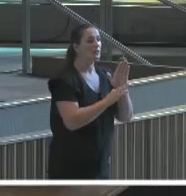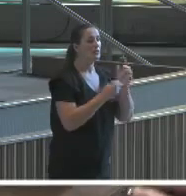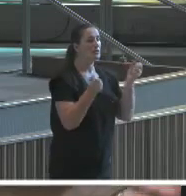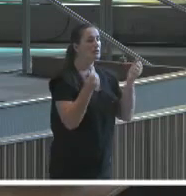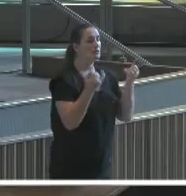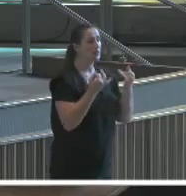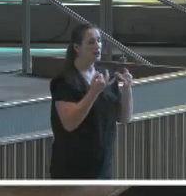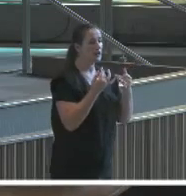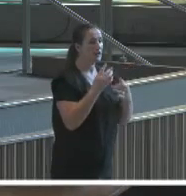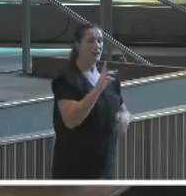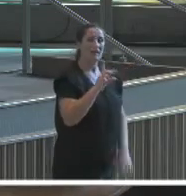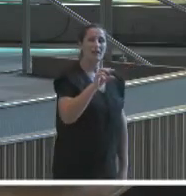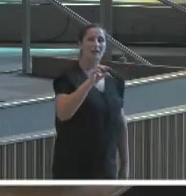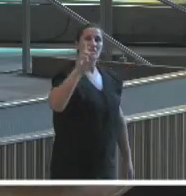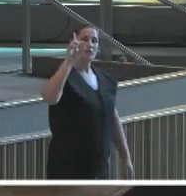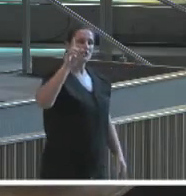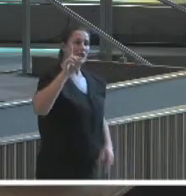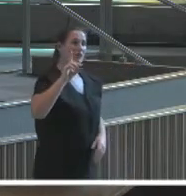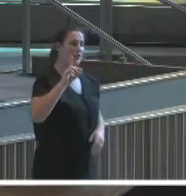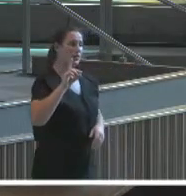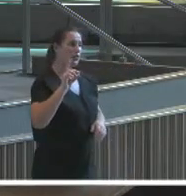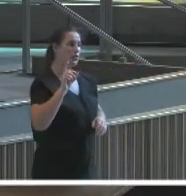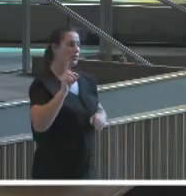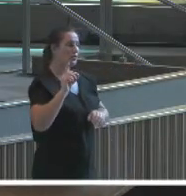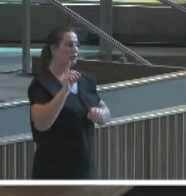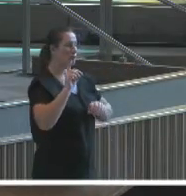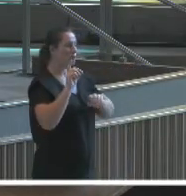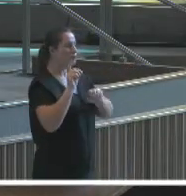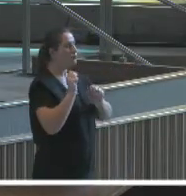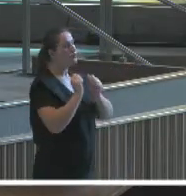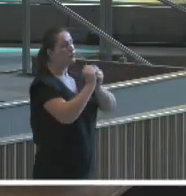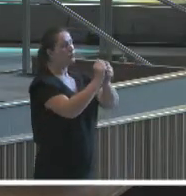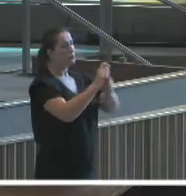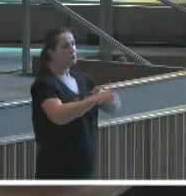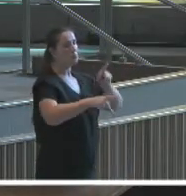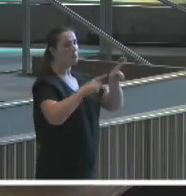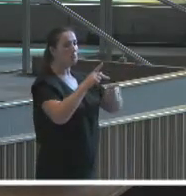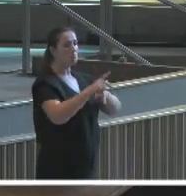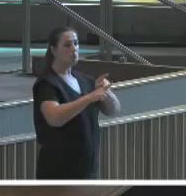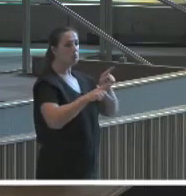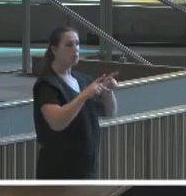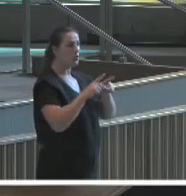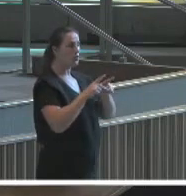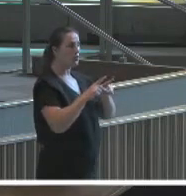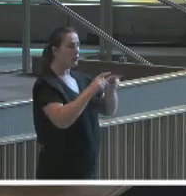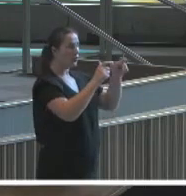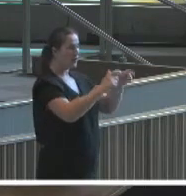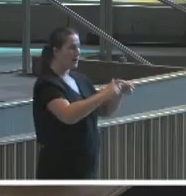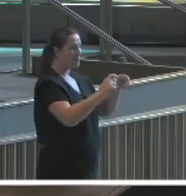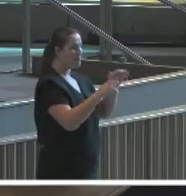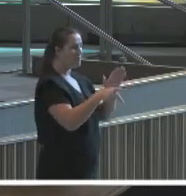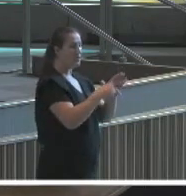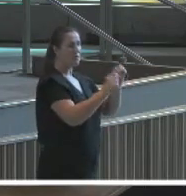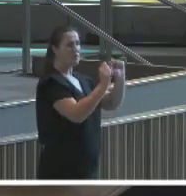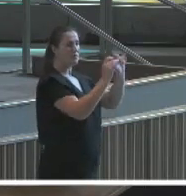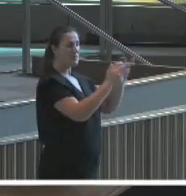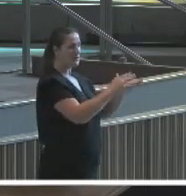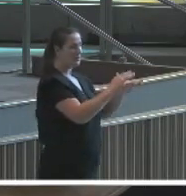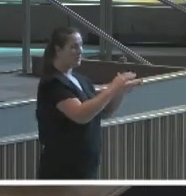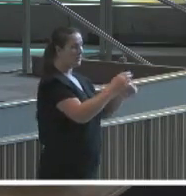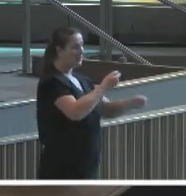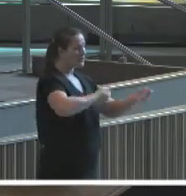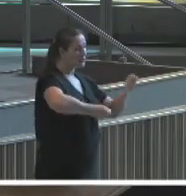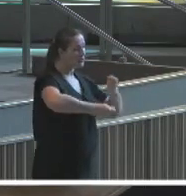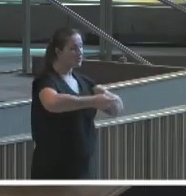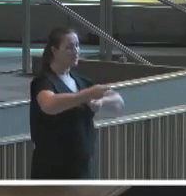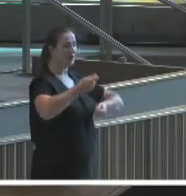povo para o vale da bênção, para o vale do Rio Jordão, e eles trocaram o vale da bênção pelo vale de